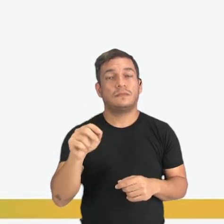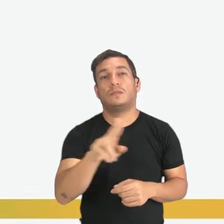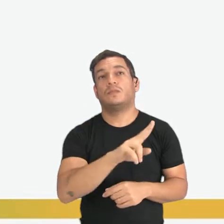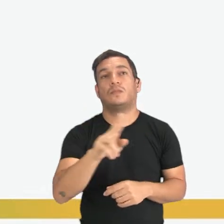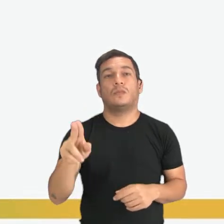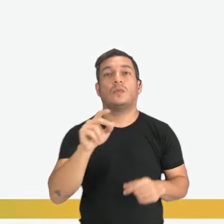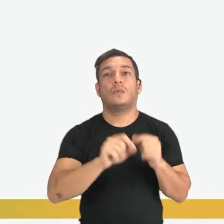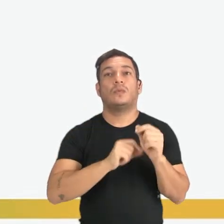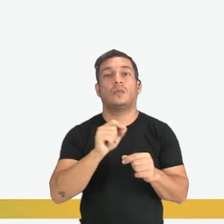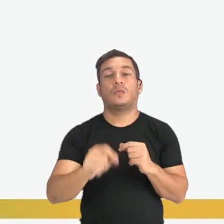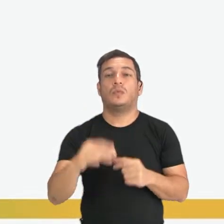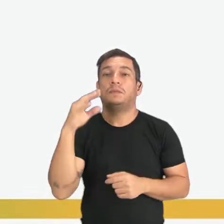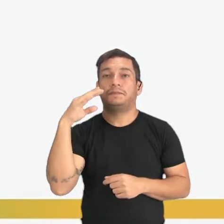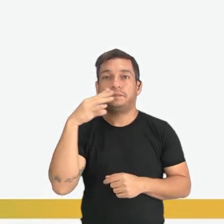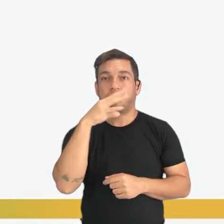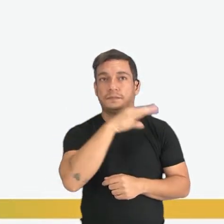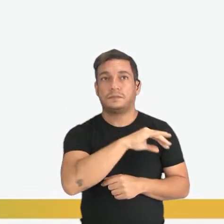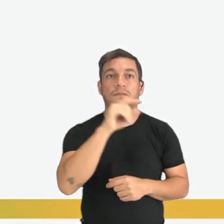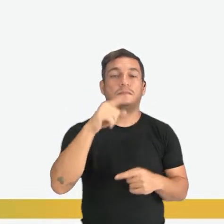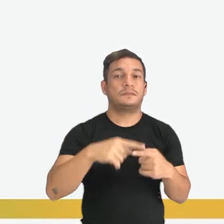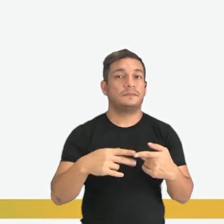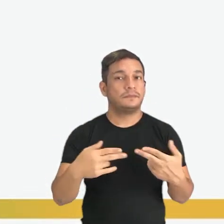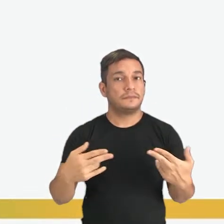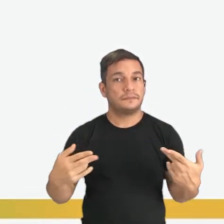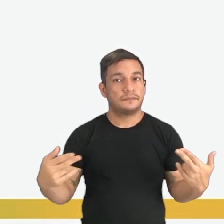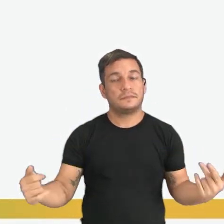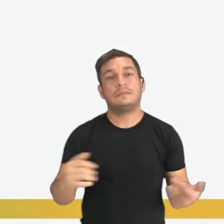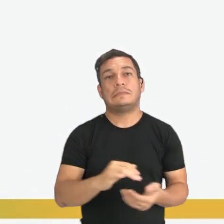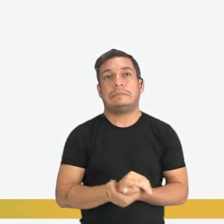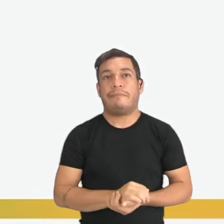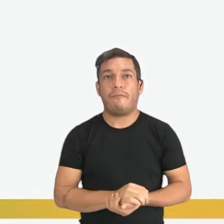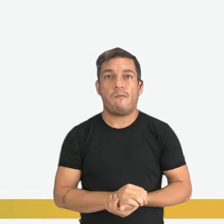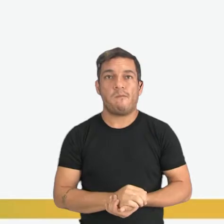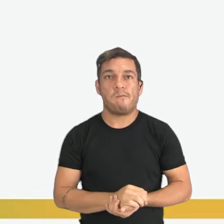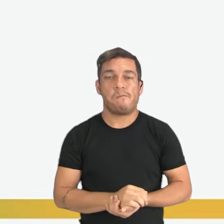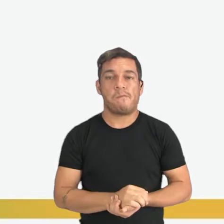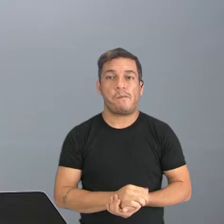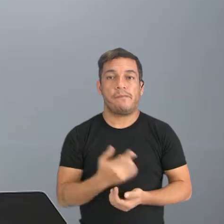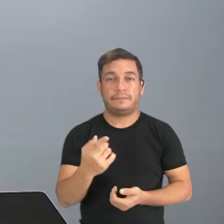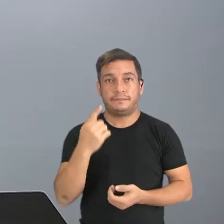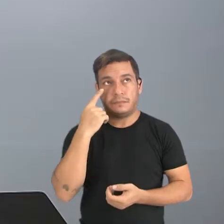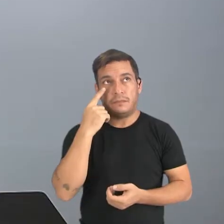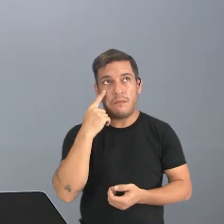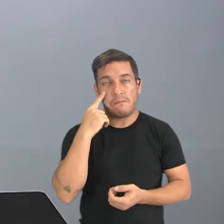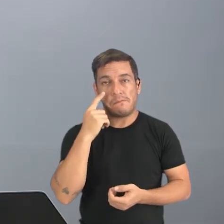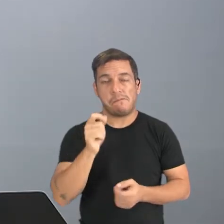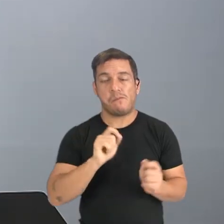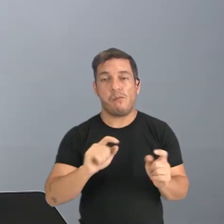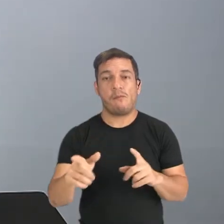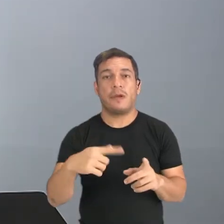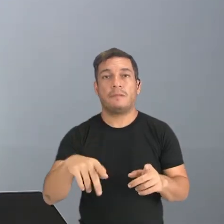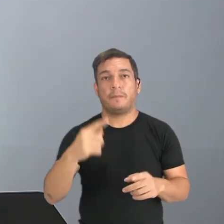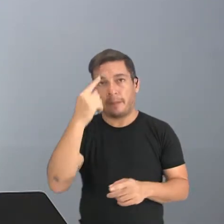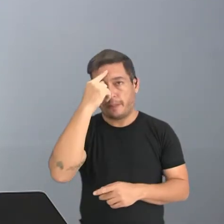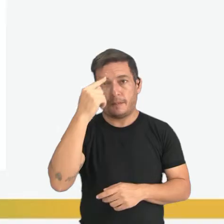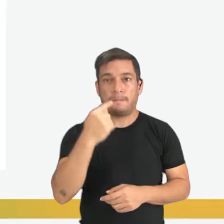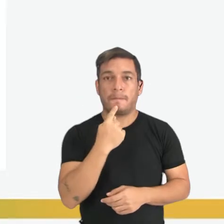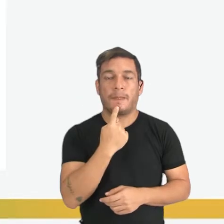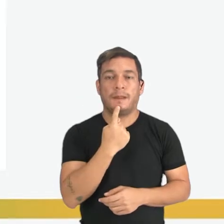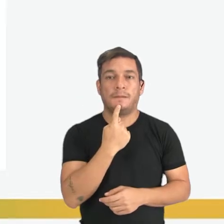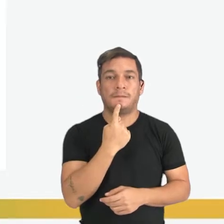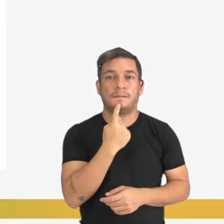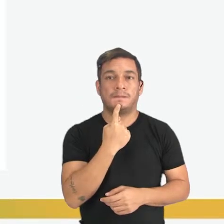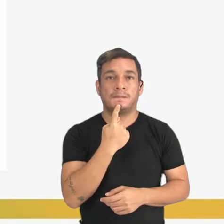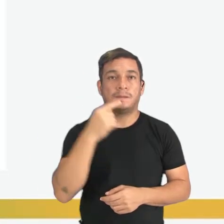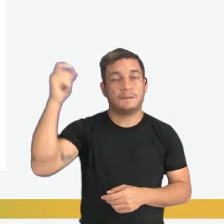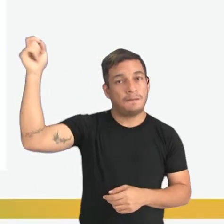que chamamos de aquecimento de objetos. Então visualizem bem e observem a imagem. Olha